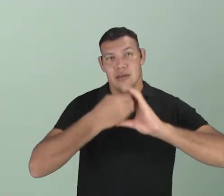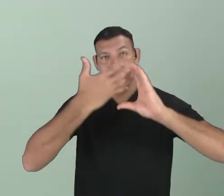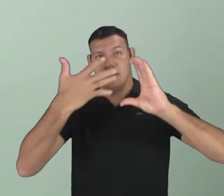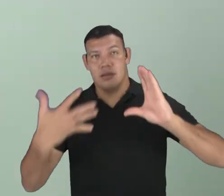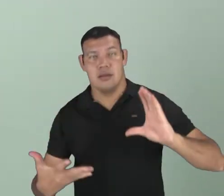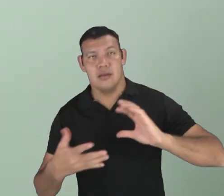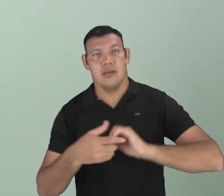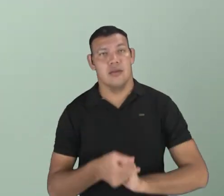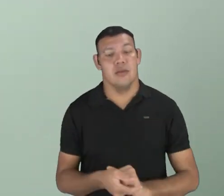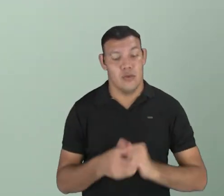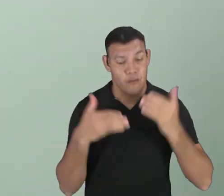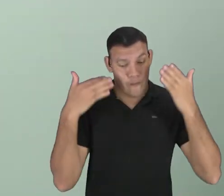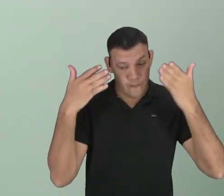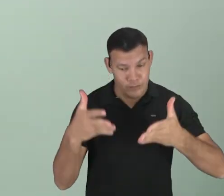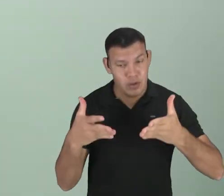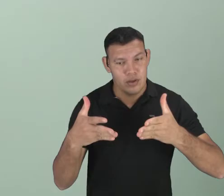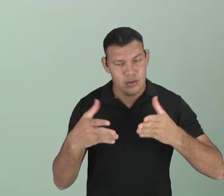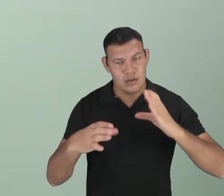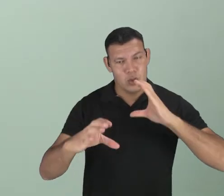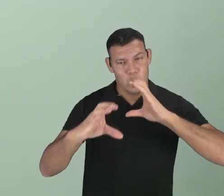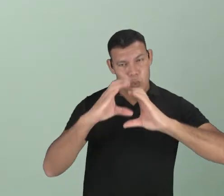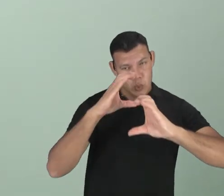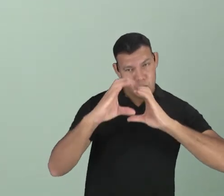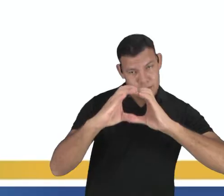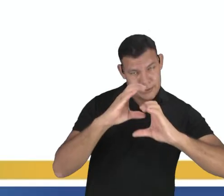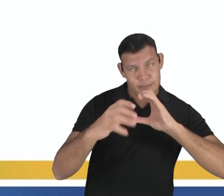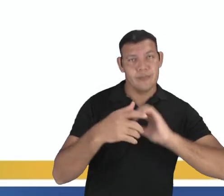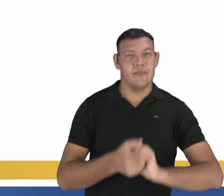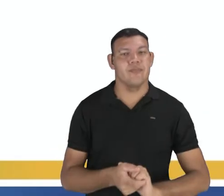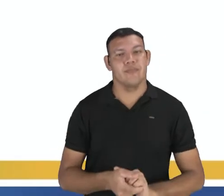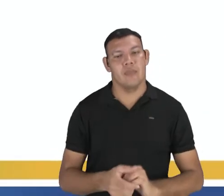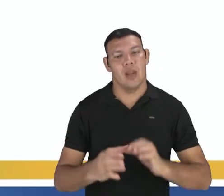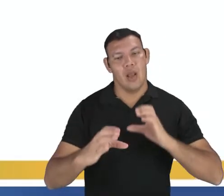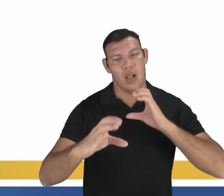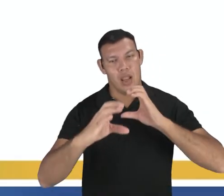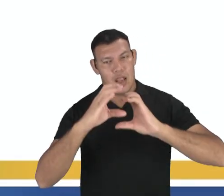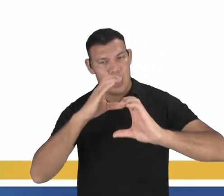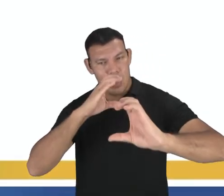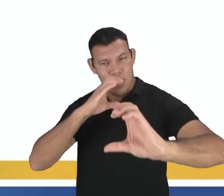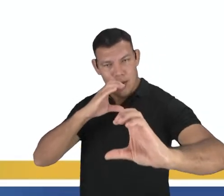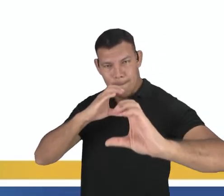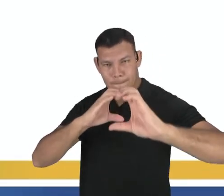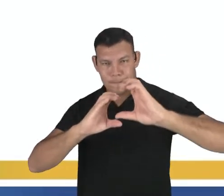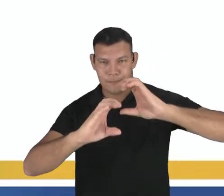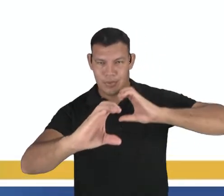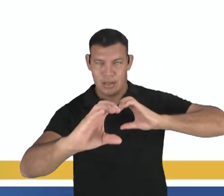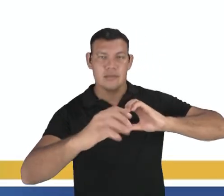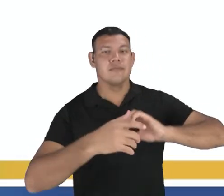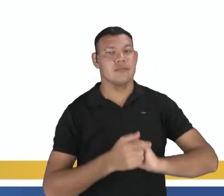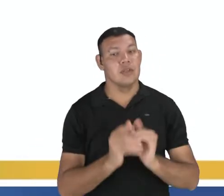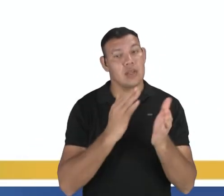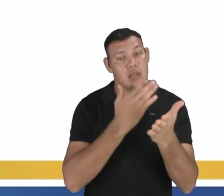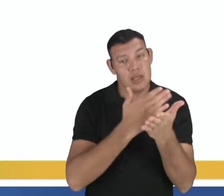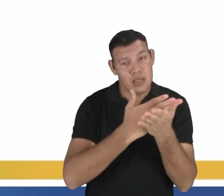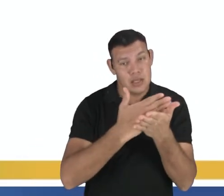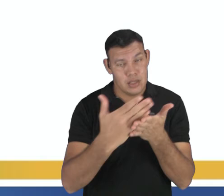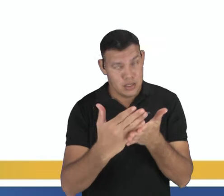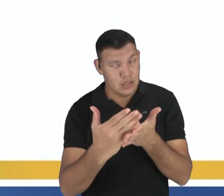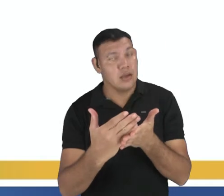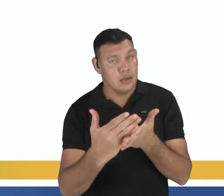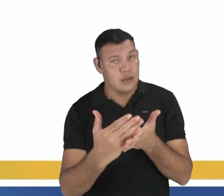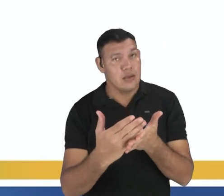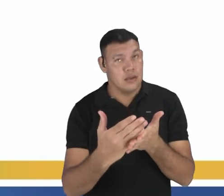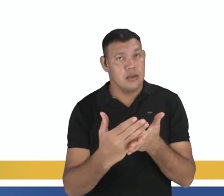fática. Olha aí as características dela. Centrado no canal, no meio de contato entre os falantes, a linguagem serve